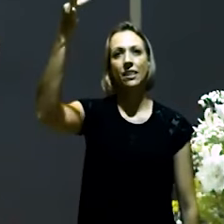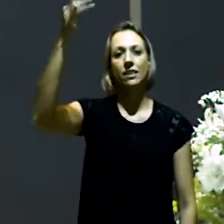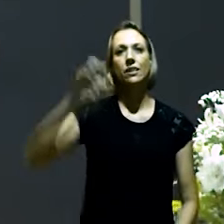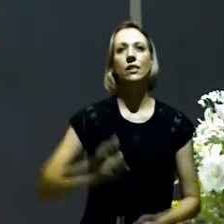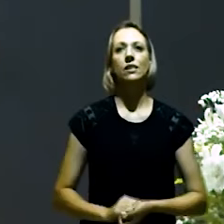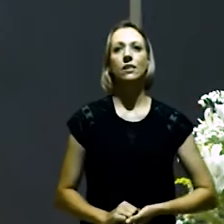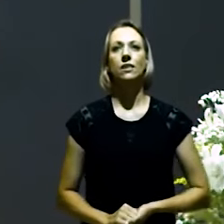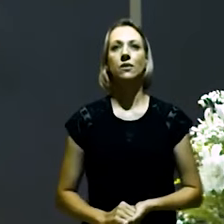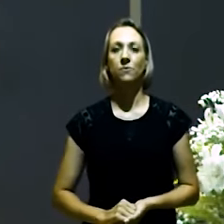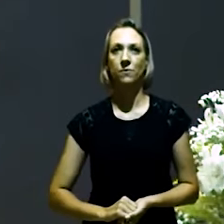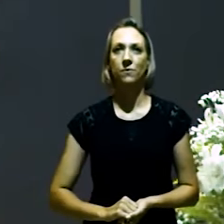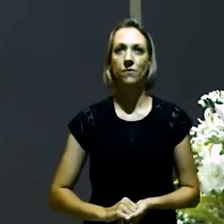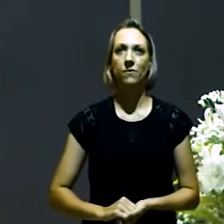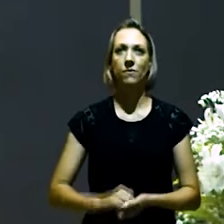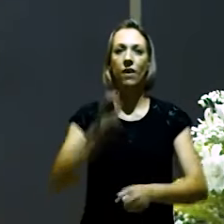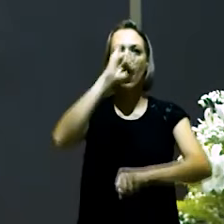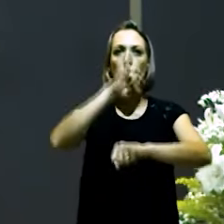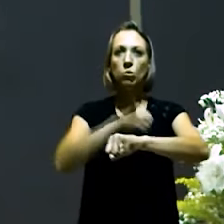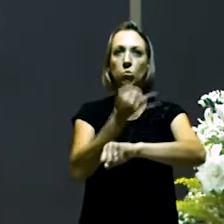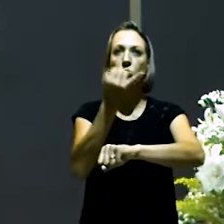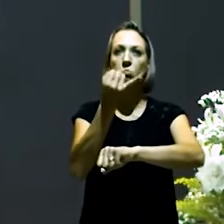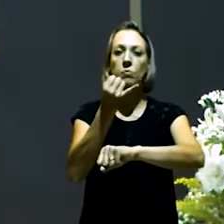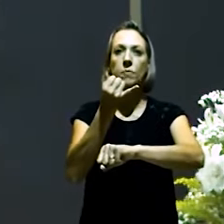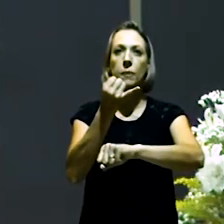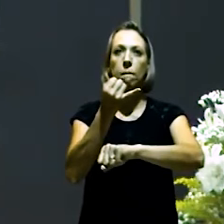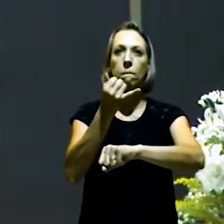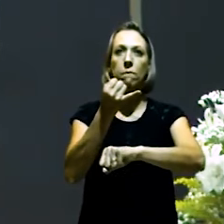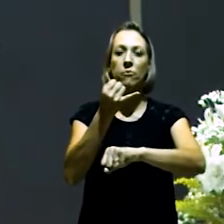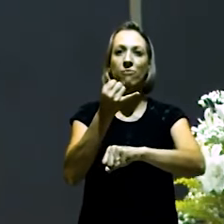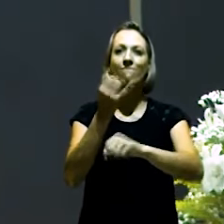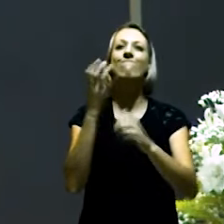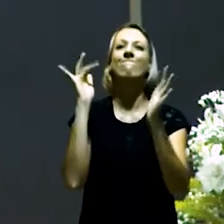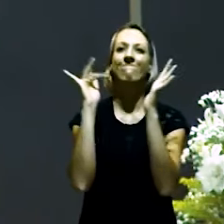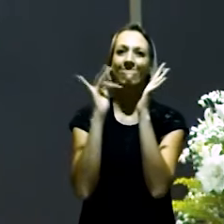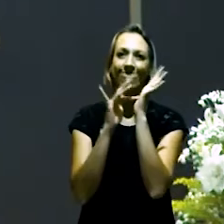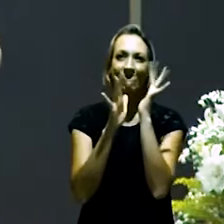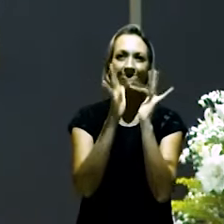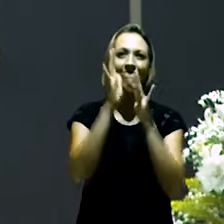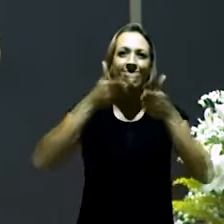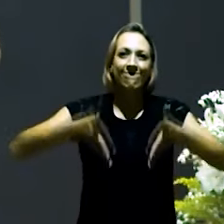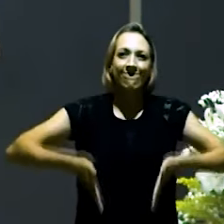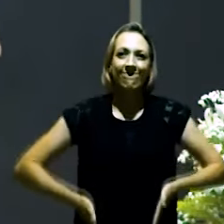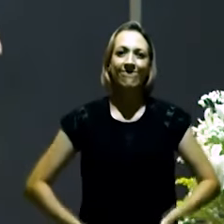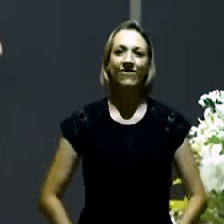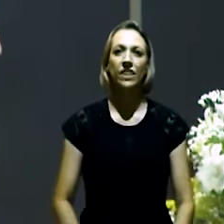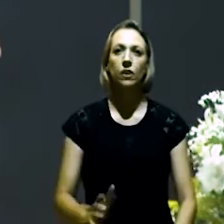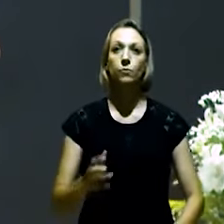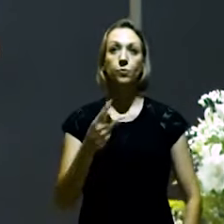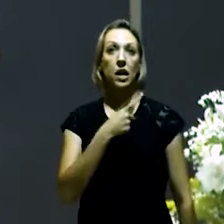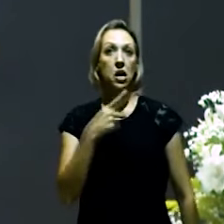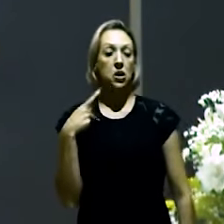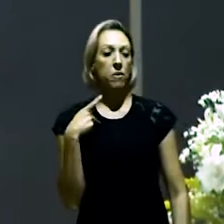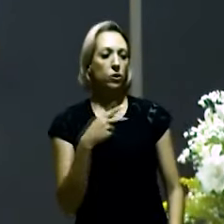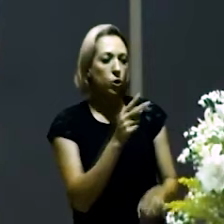Belém, em uma cidade pequena de Judá, em uma noite, os pastores estavam apacentando suas